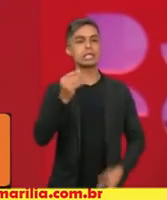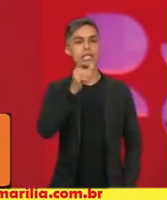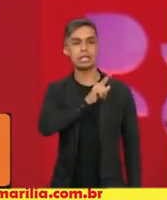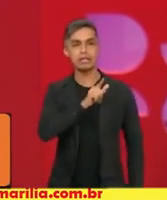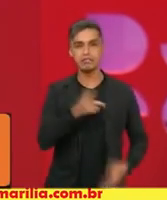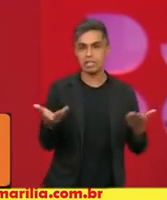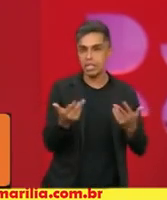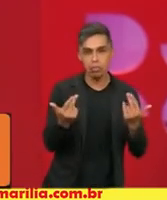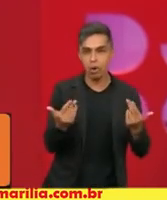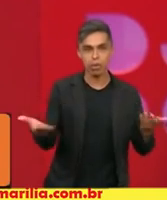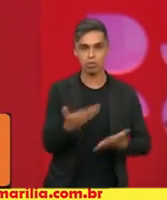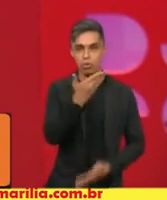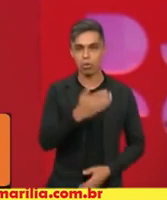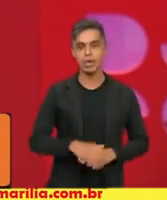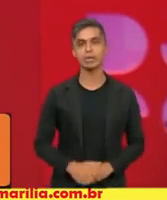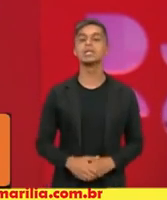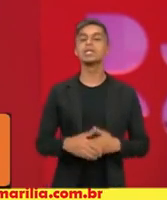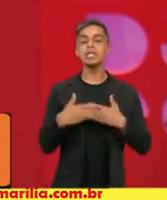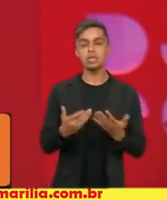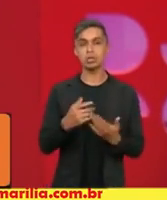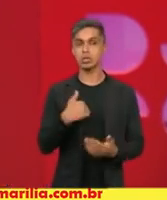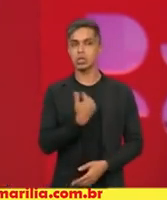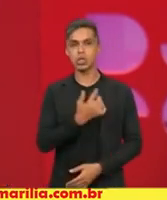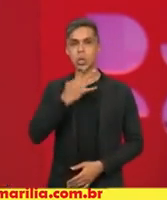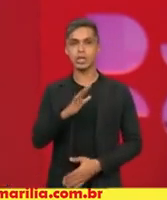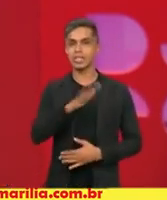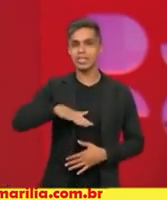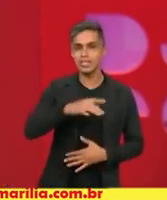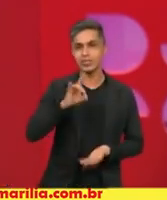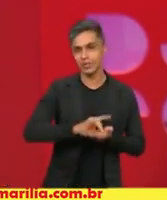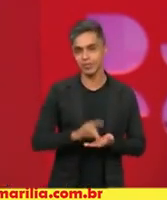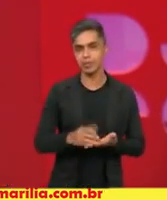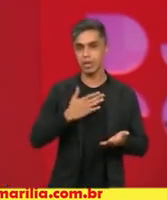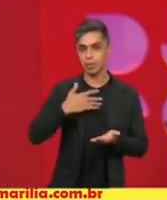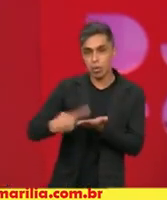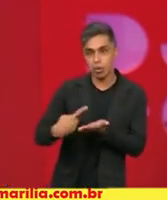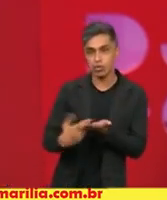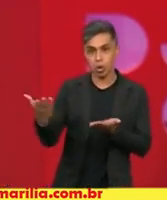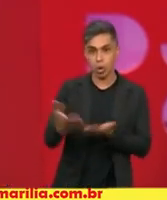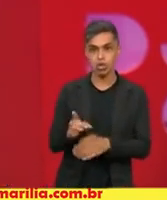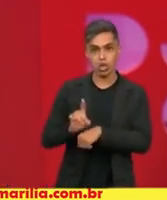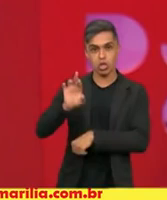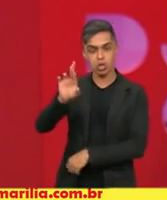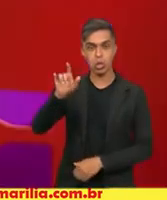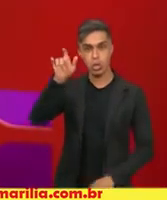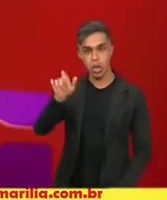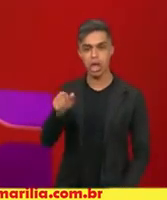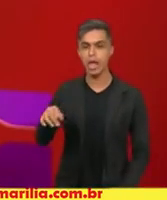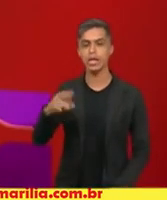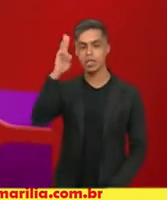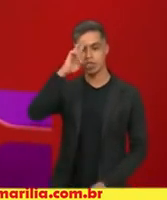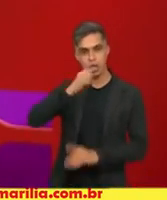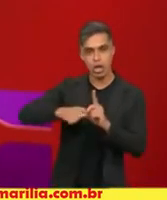tem tudo a ver com essa história que nós não conhecemos. No programa de hoje, o meu convidado, um doutor em História Social, vai